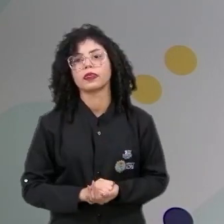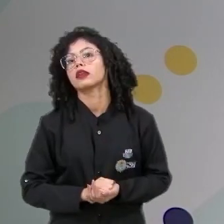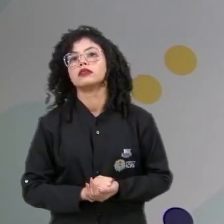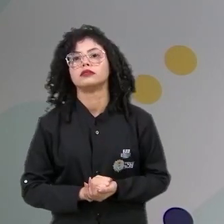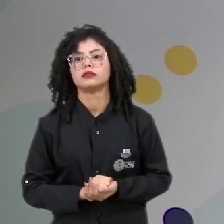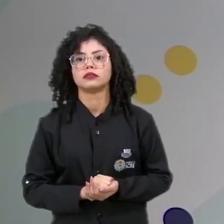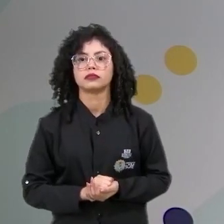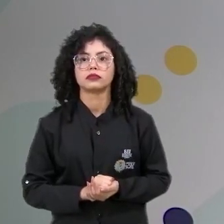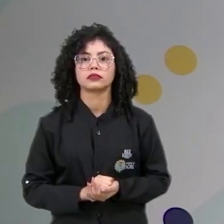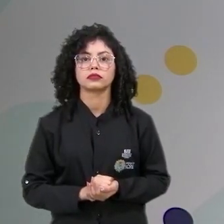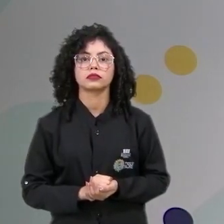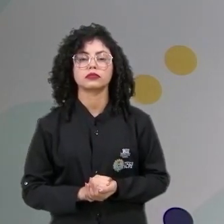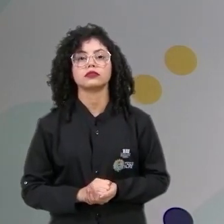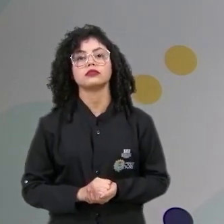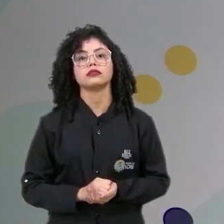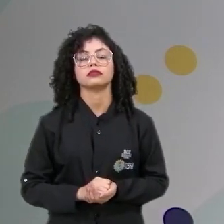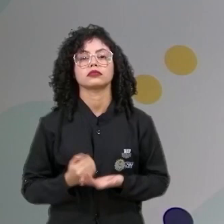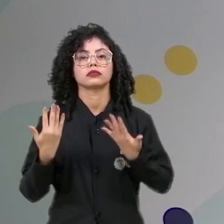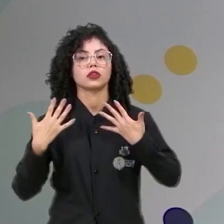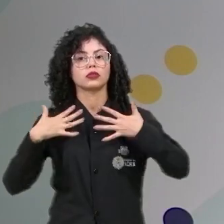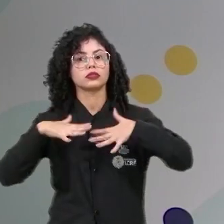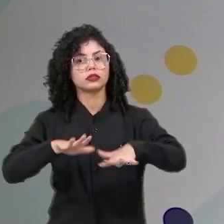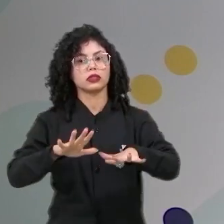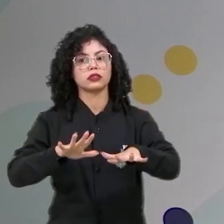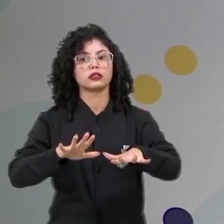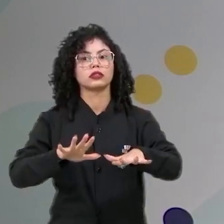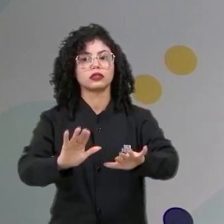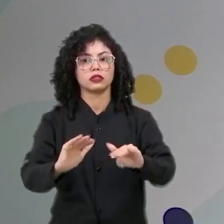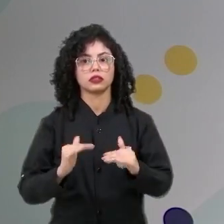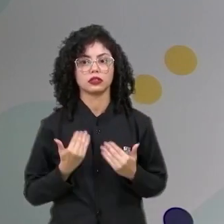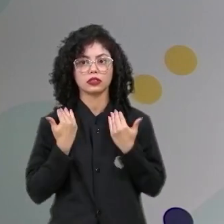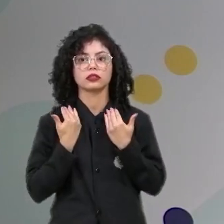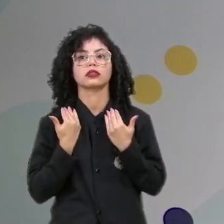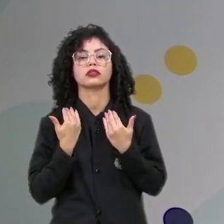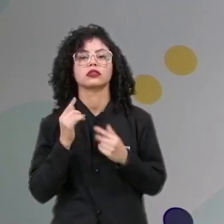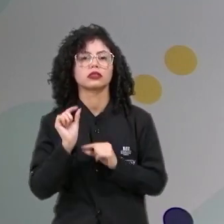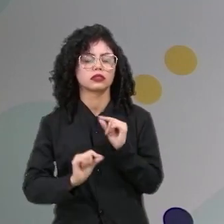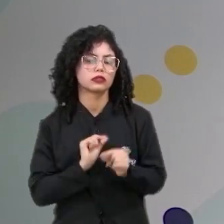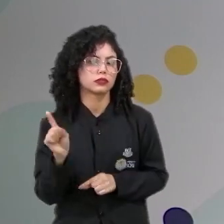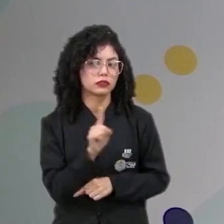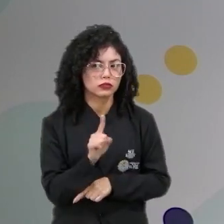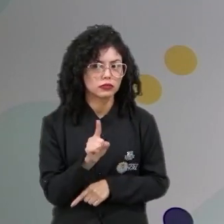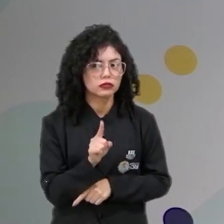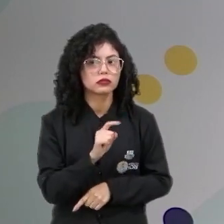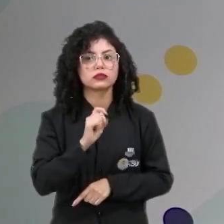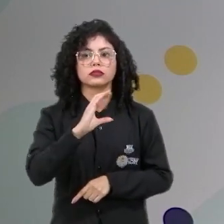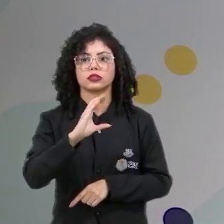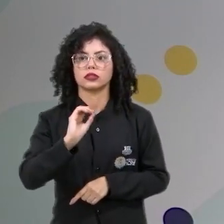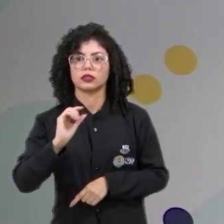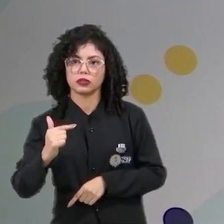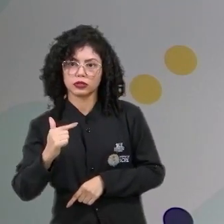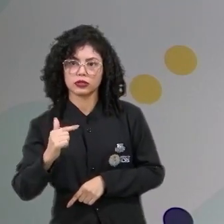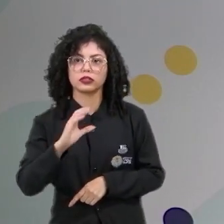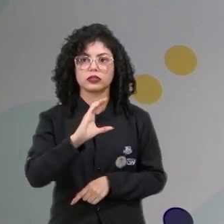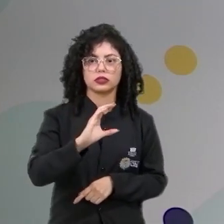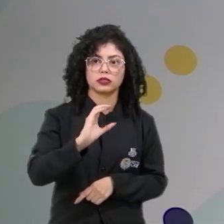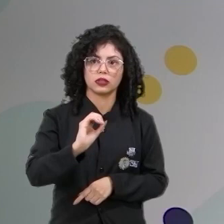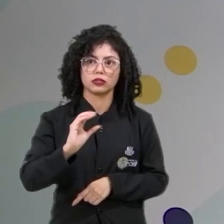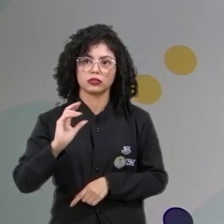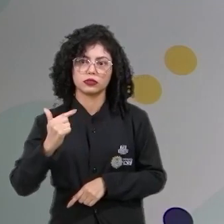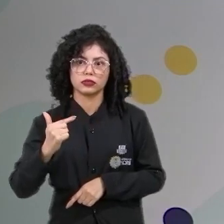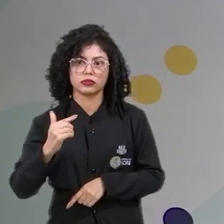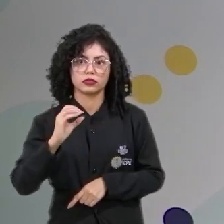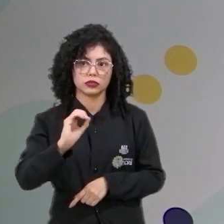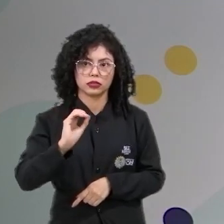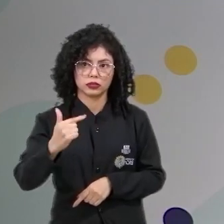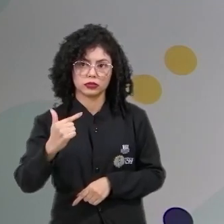arterial? É o sangue rico em oxigênio. E o que é o sangue venoso? Ele está envenenado, é? Não, o sangue venoso